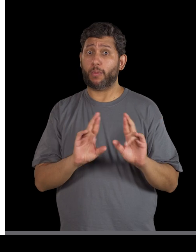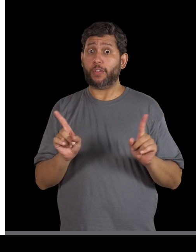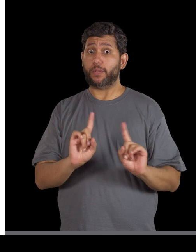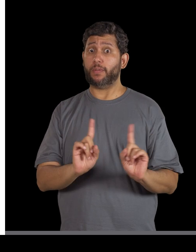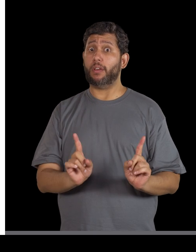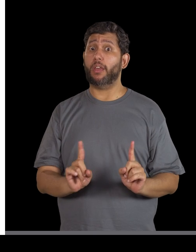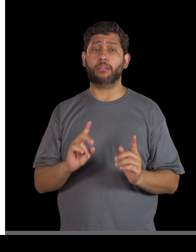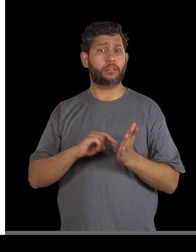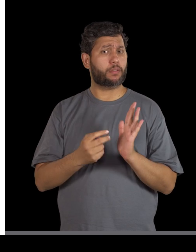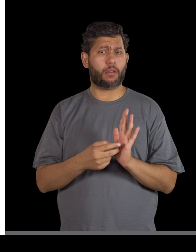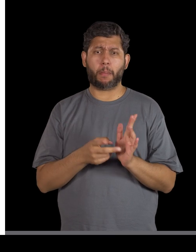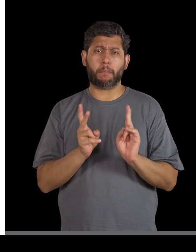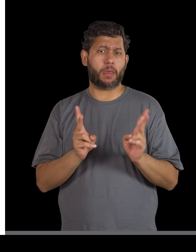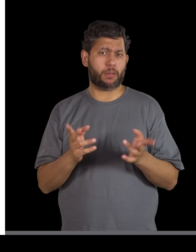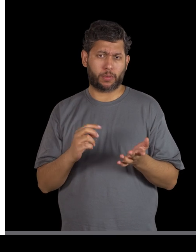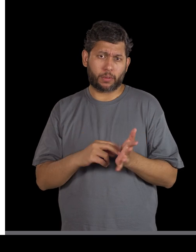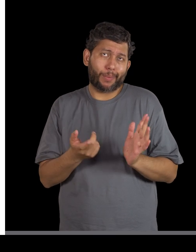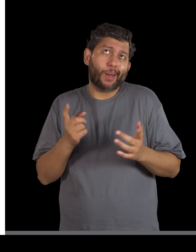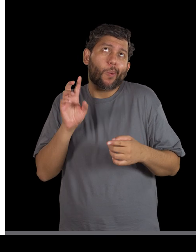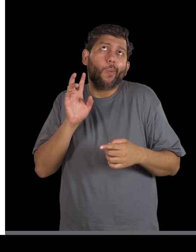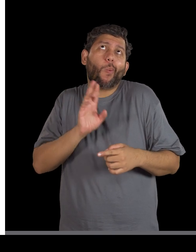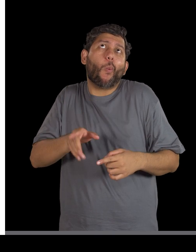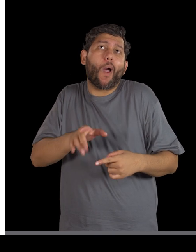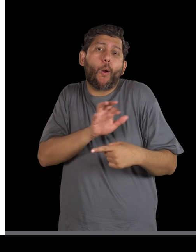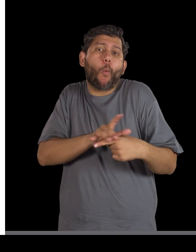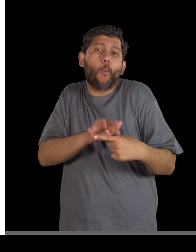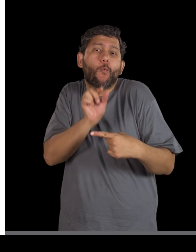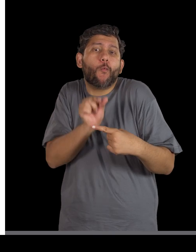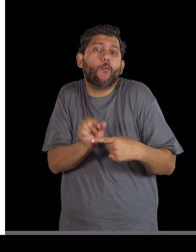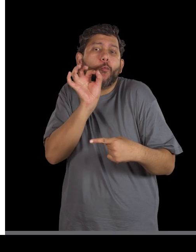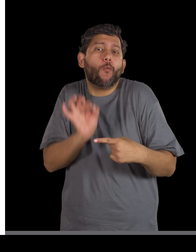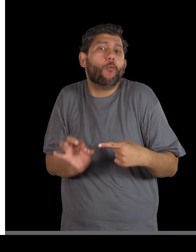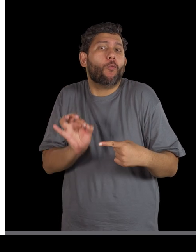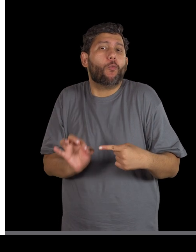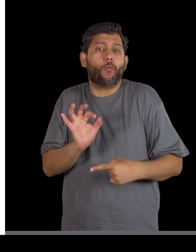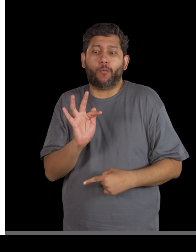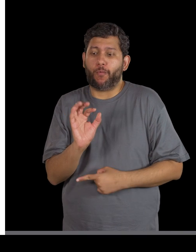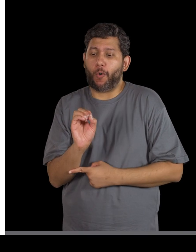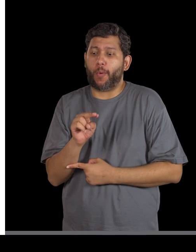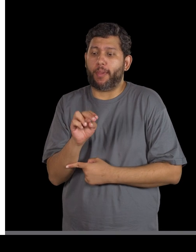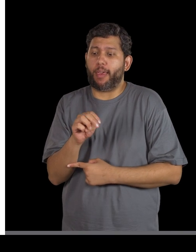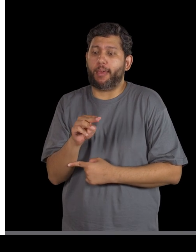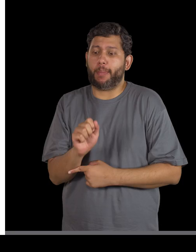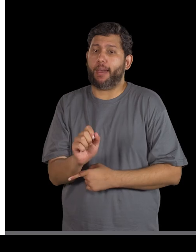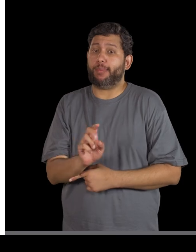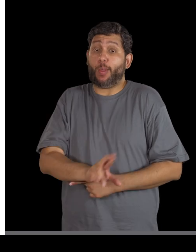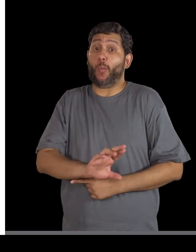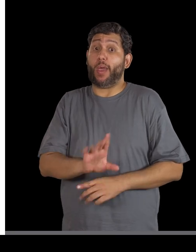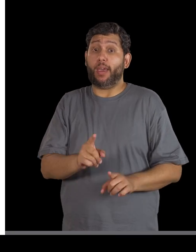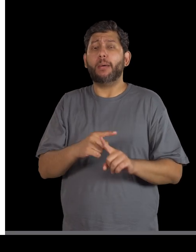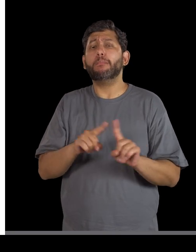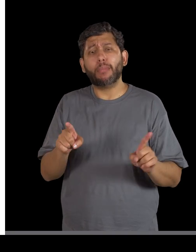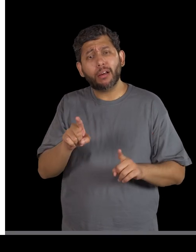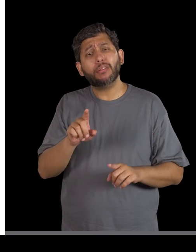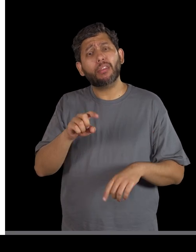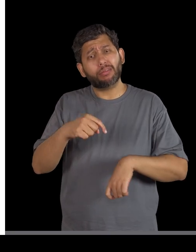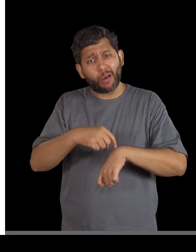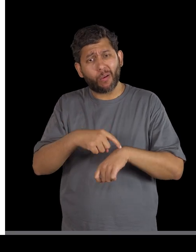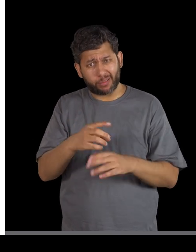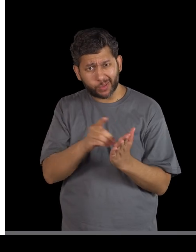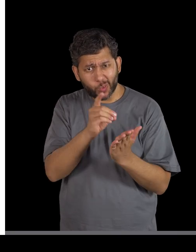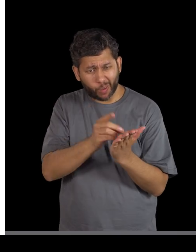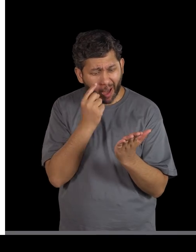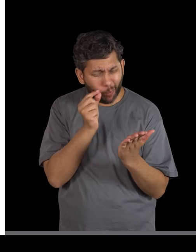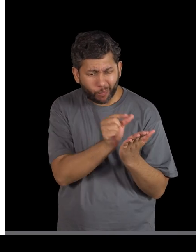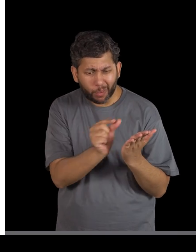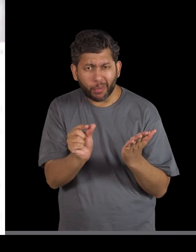mudando aí o significado, então ele não tem status de fonema, não tá aqui, mas não significa que você não verá muitas transcrições